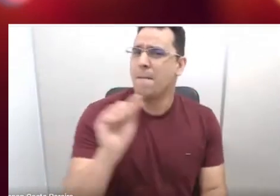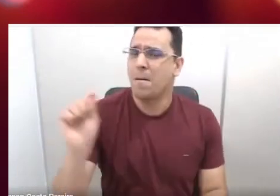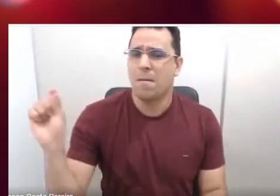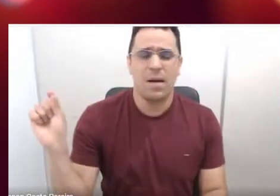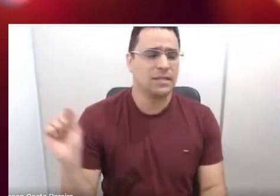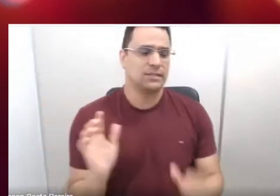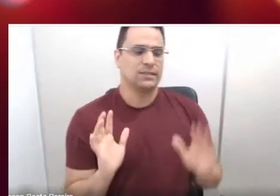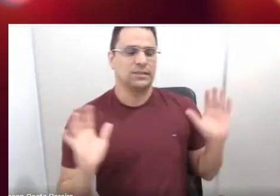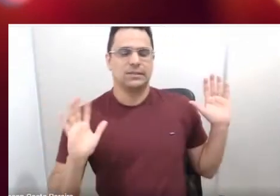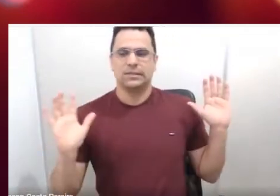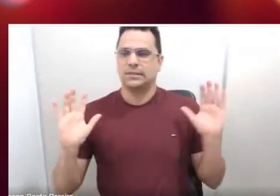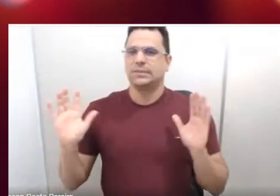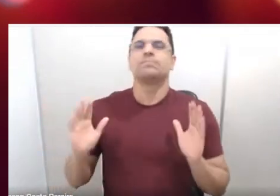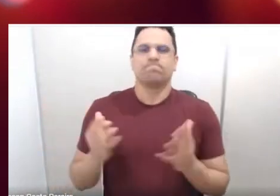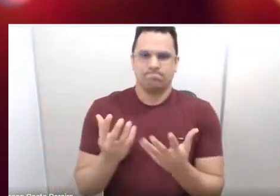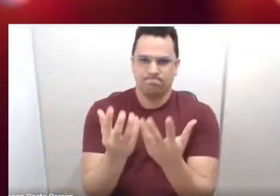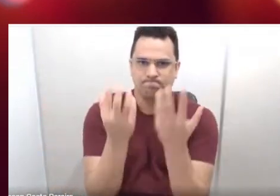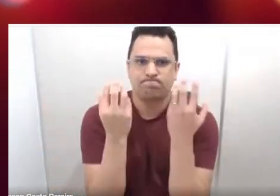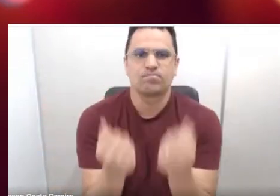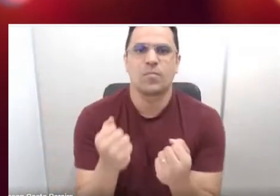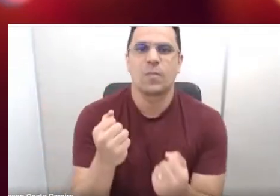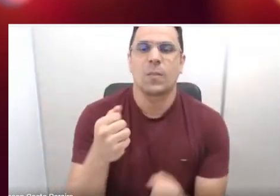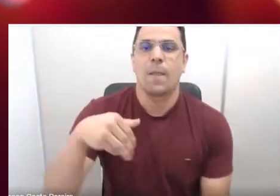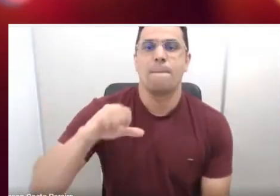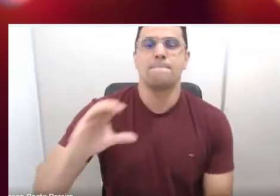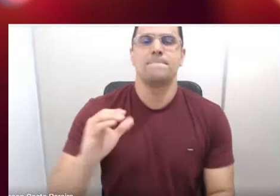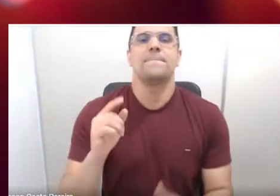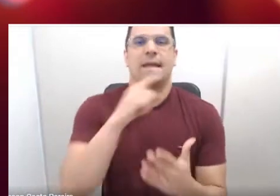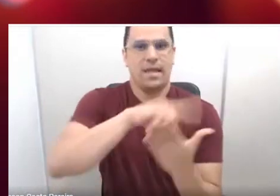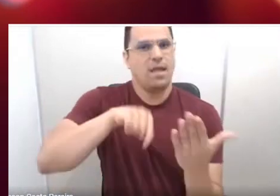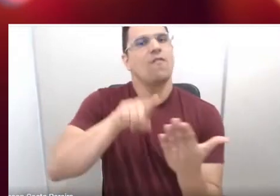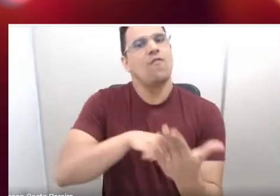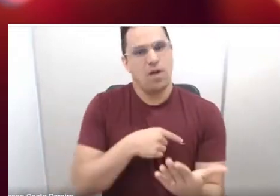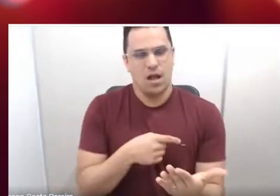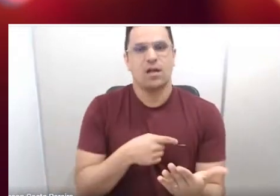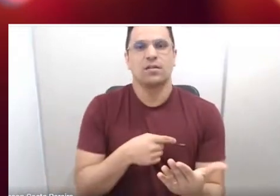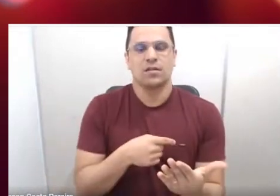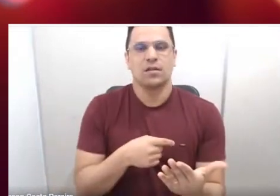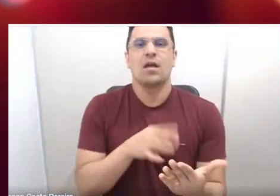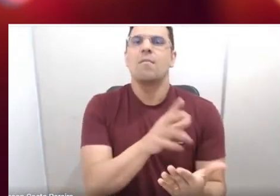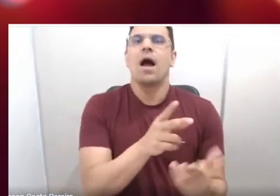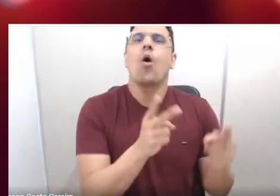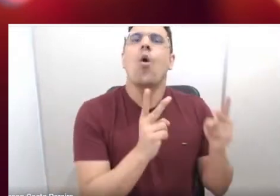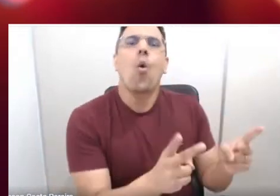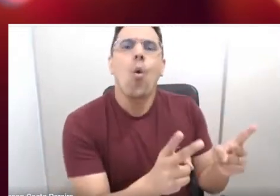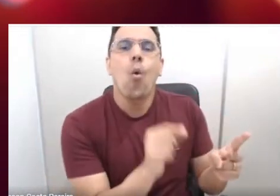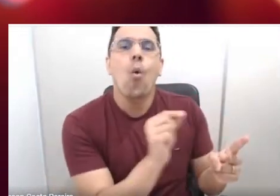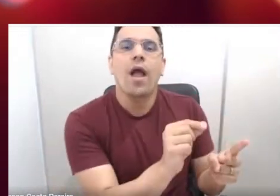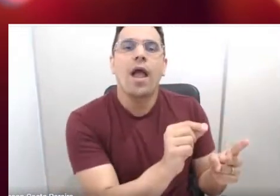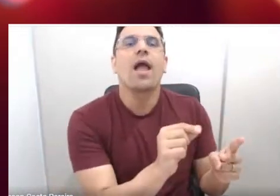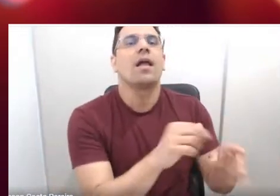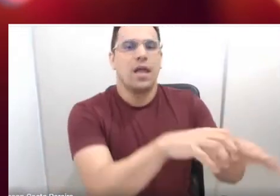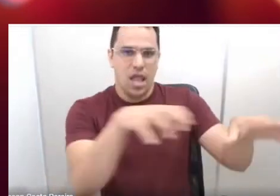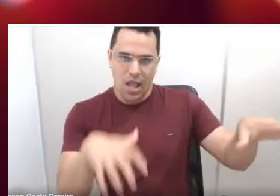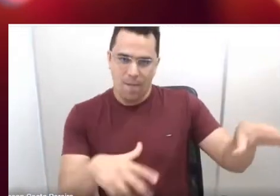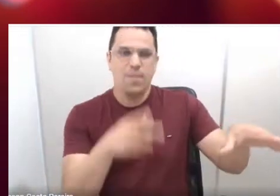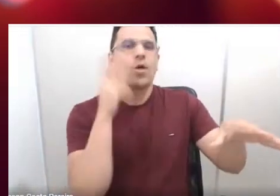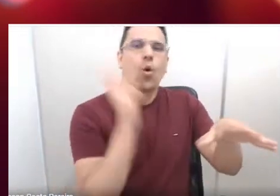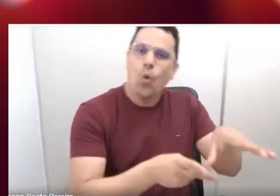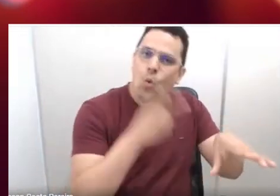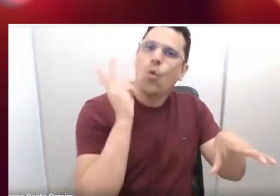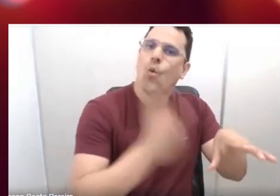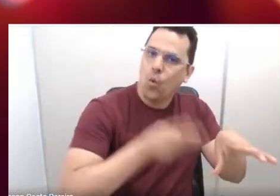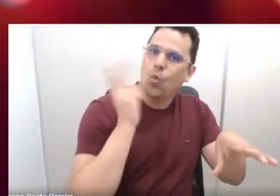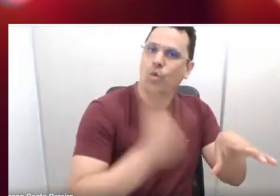no sentido de permitir que as instituições ainda mantivessem os ensino remoto. Então, enquanto continuar